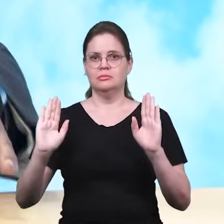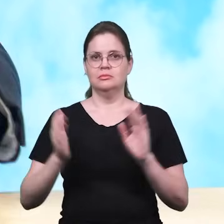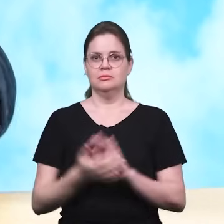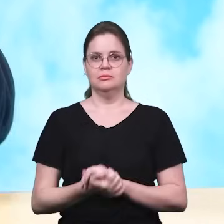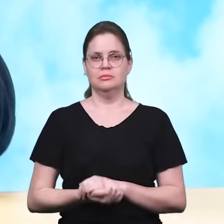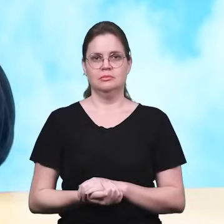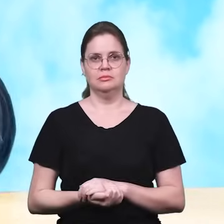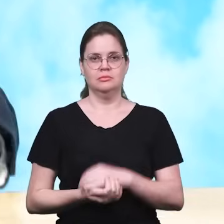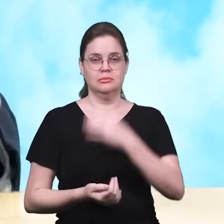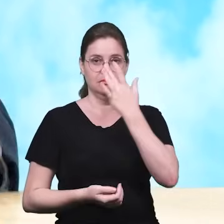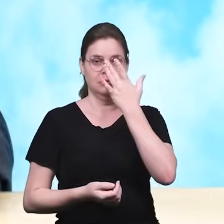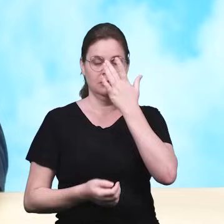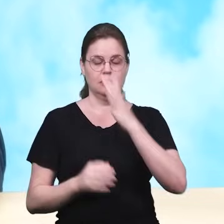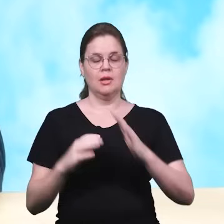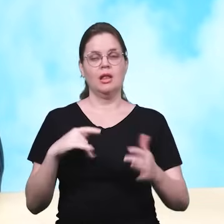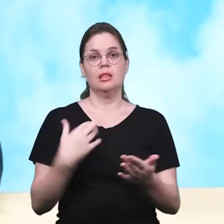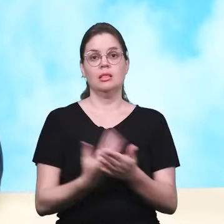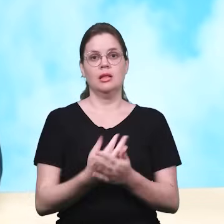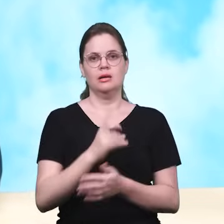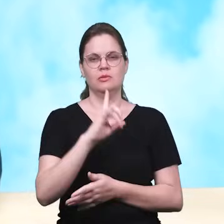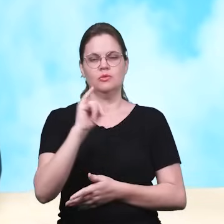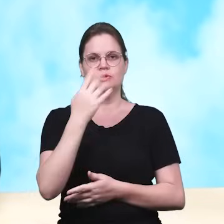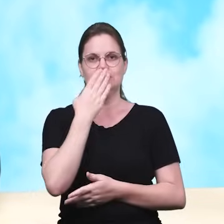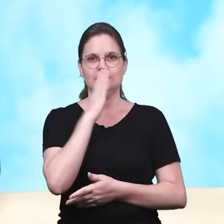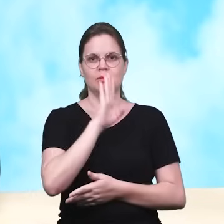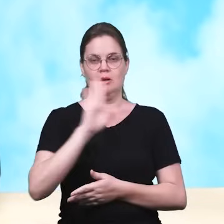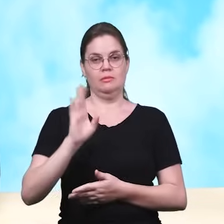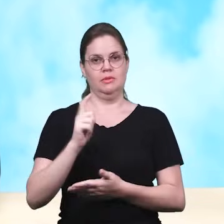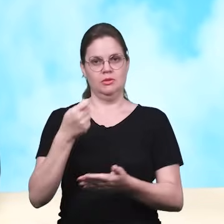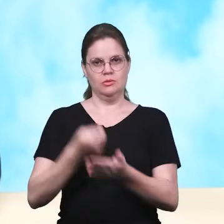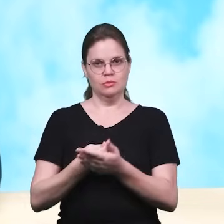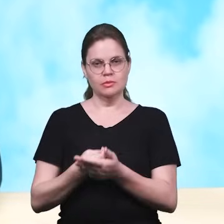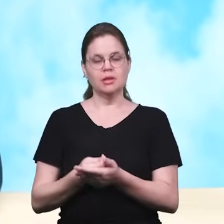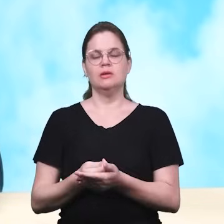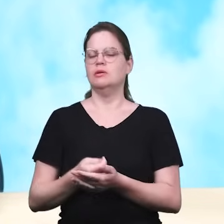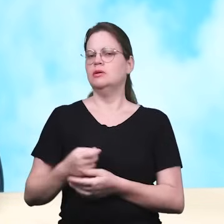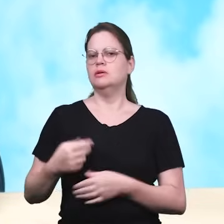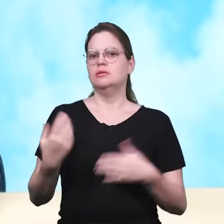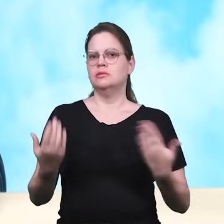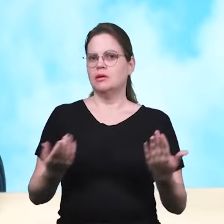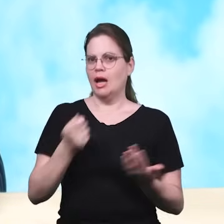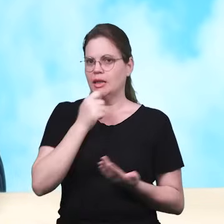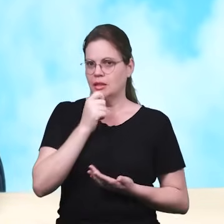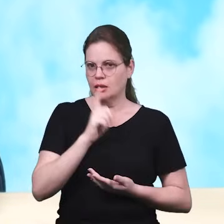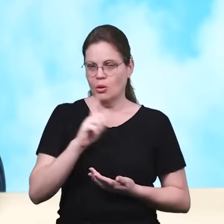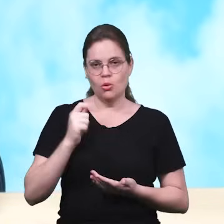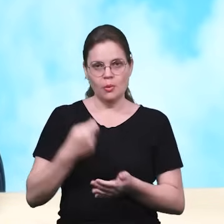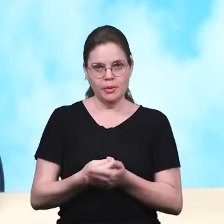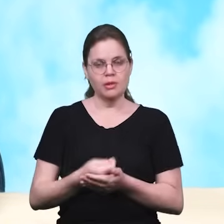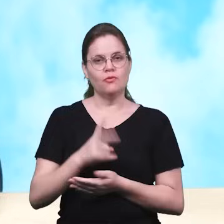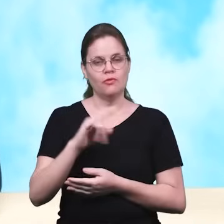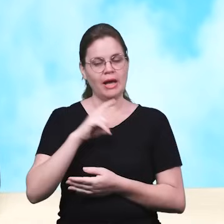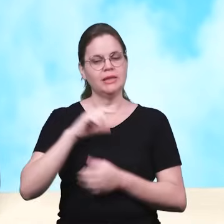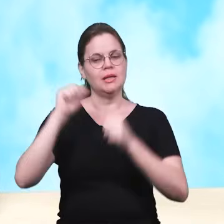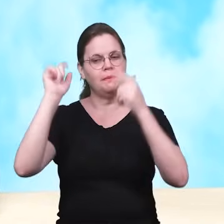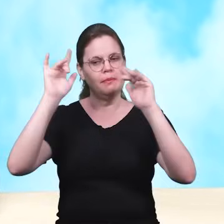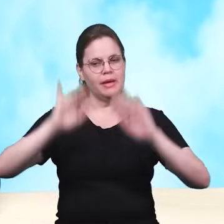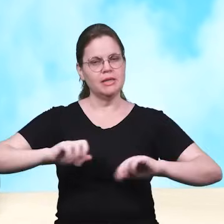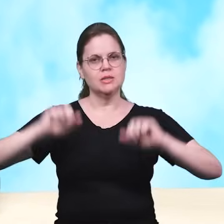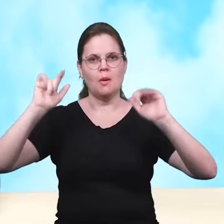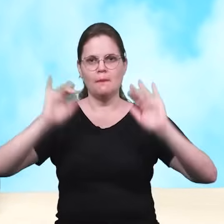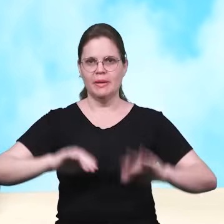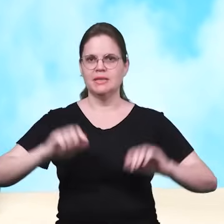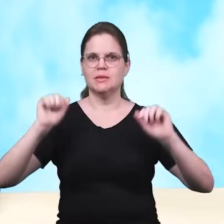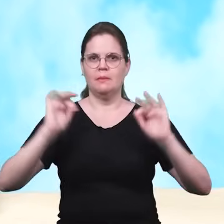ao cumprimento da promessa, vai ter maná toda manhã. Se você não comeu hoje, o maná de hoje, espera que amanhã